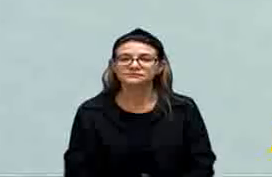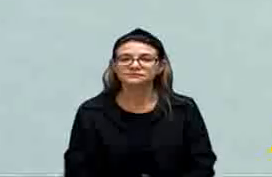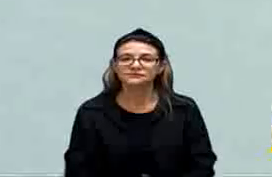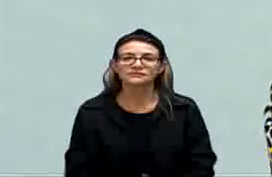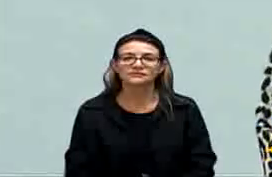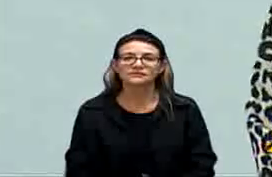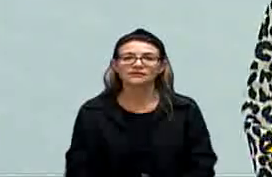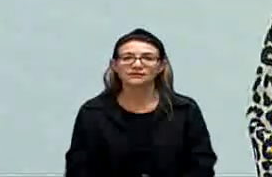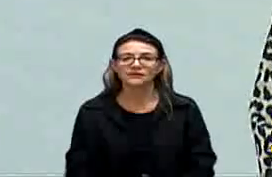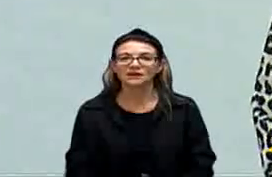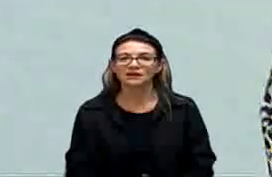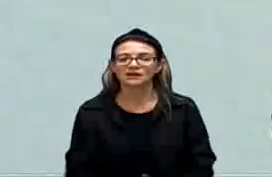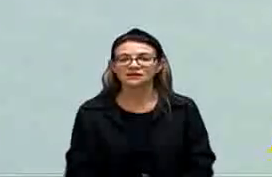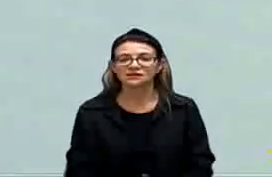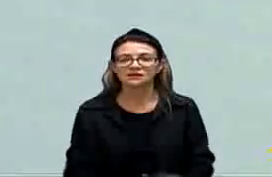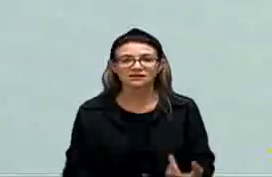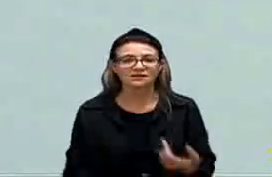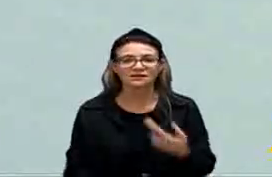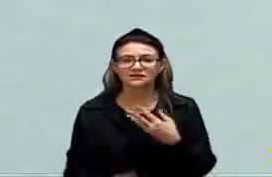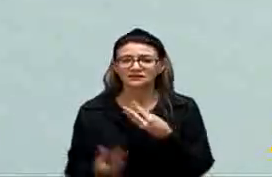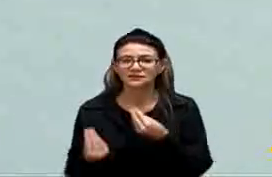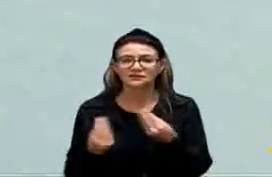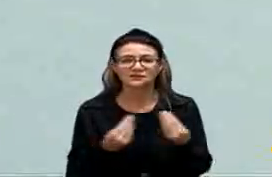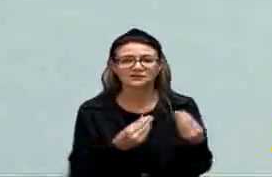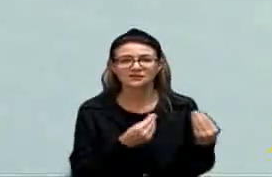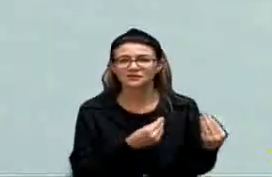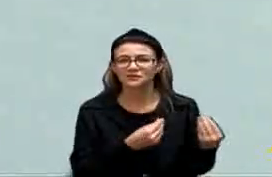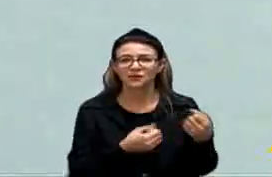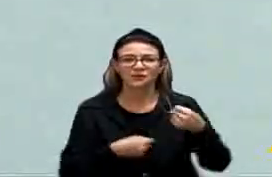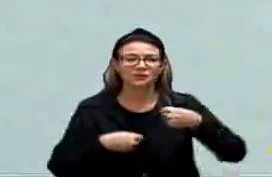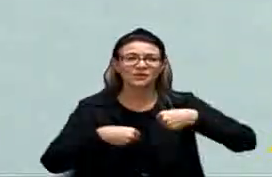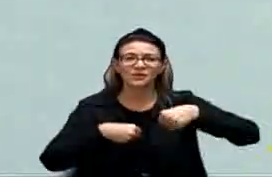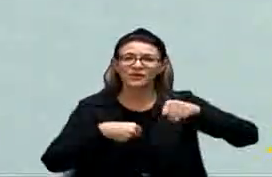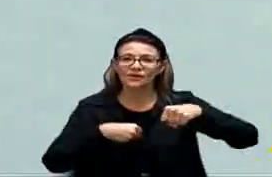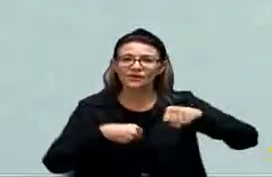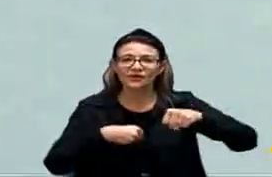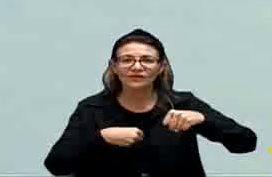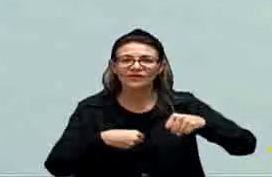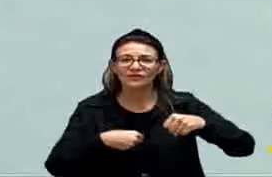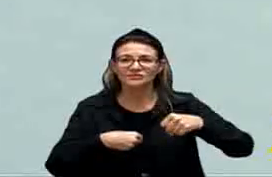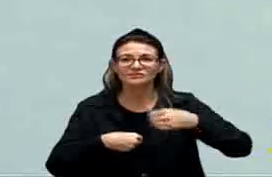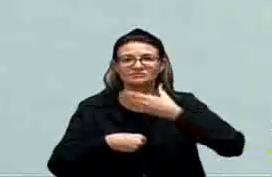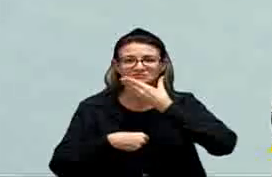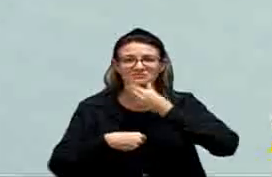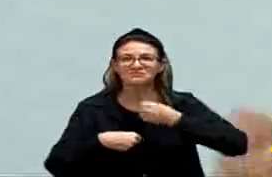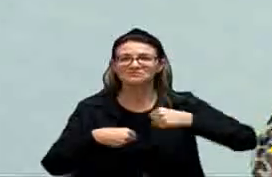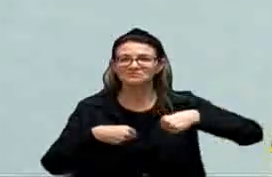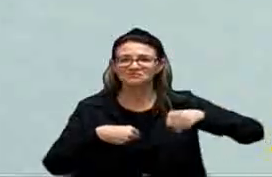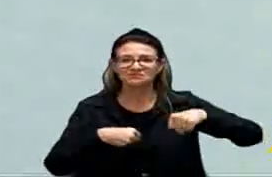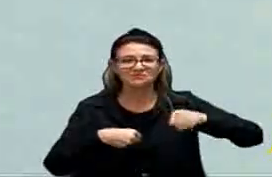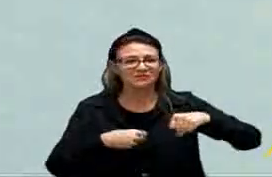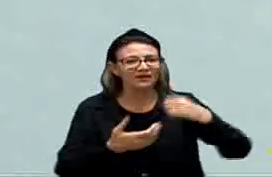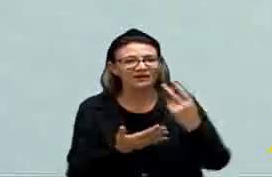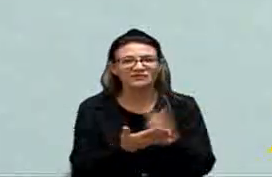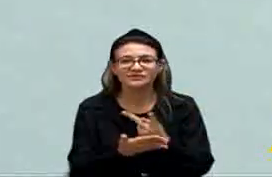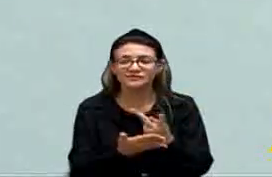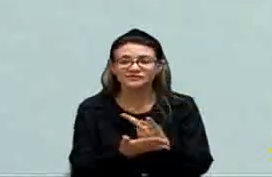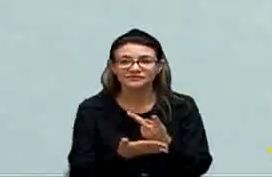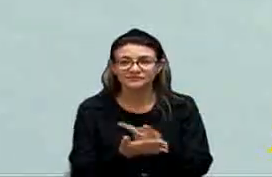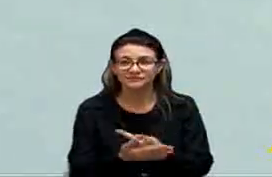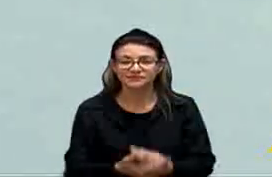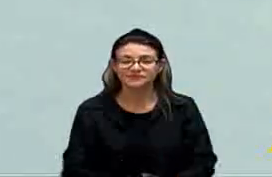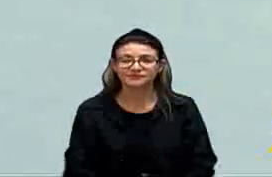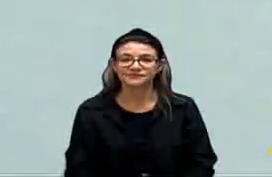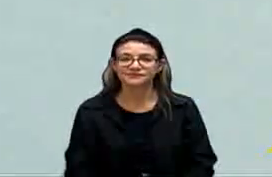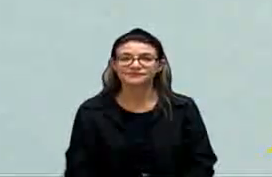mais absurdas Que o senhor possa tem uma via tem uma via estabelecida agora entre os carros que é deles que é dos